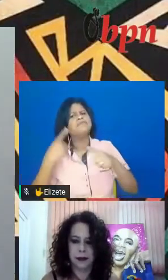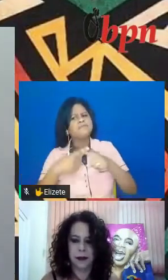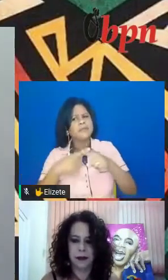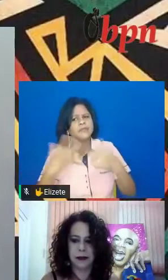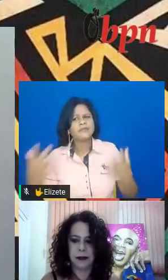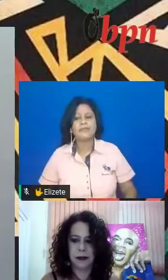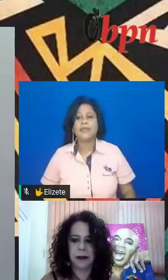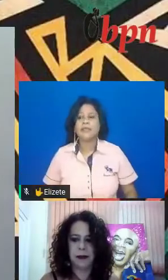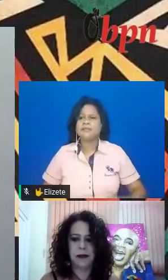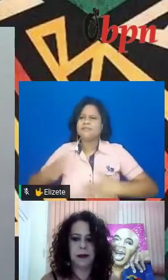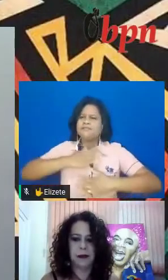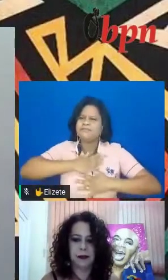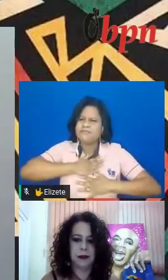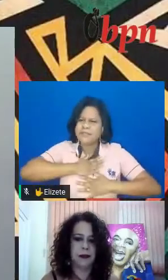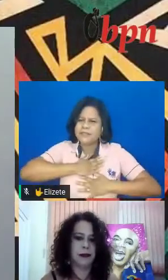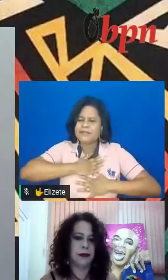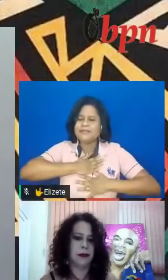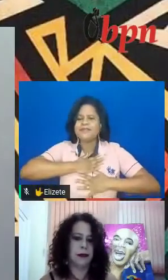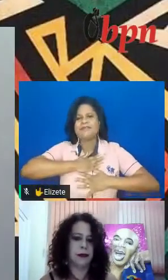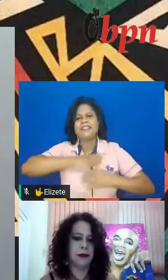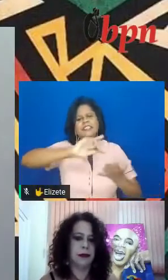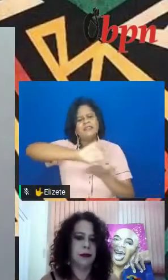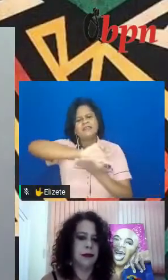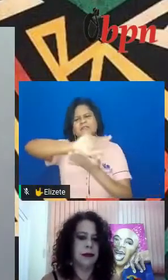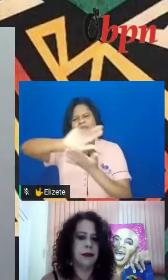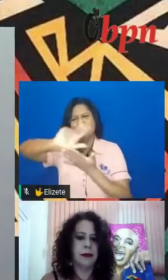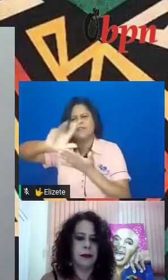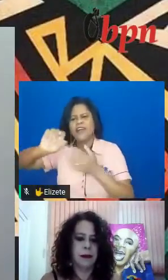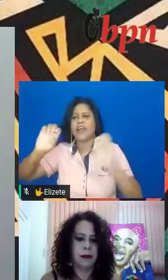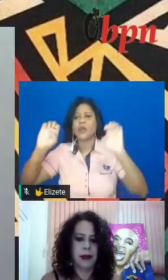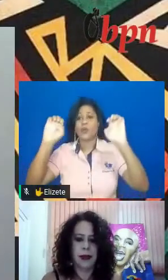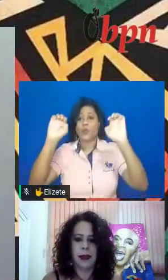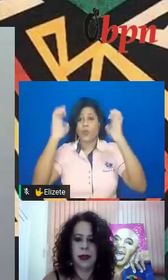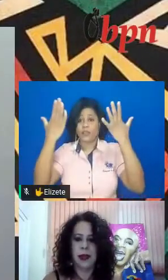Porque para mim, de vários eventos que eu